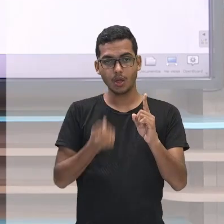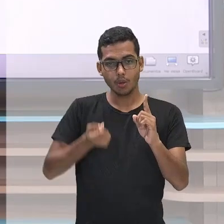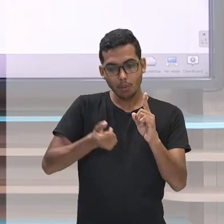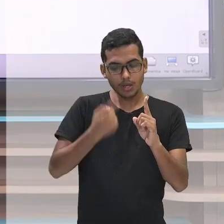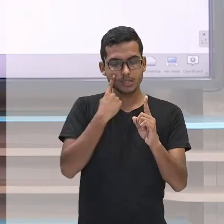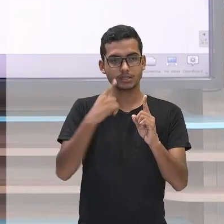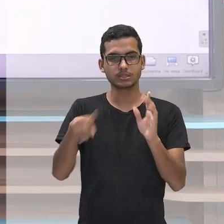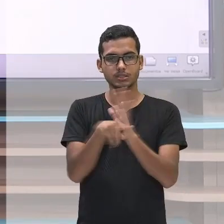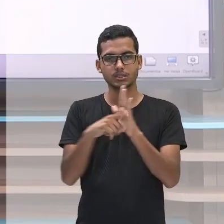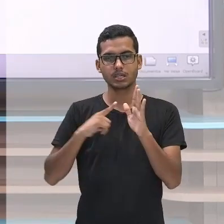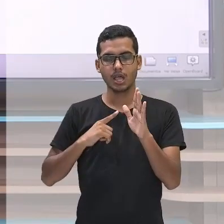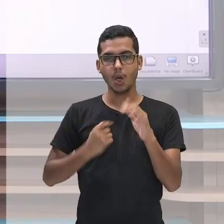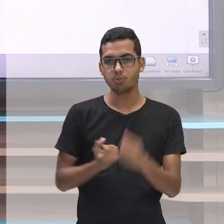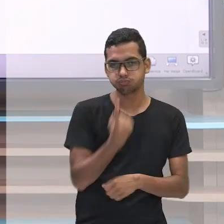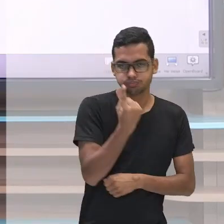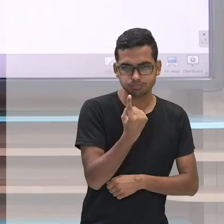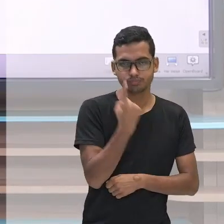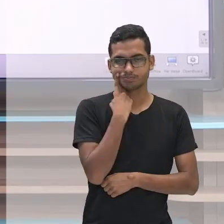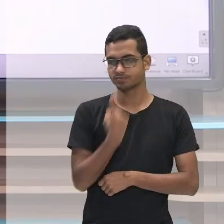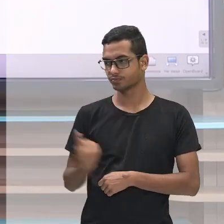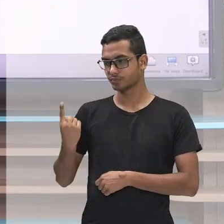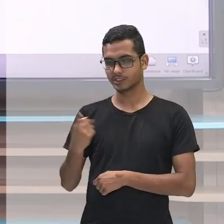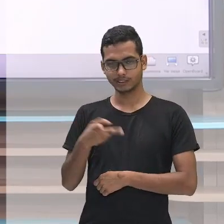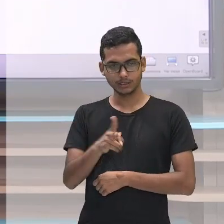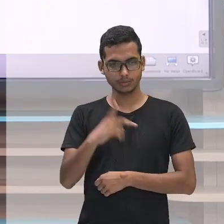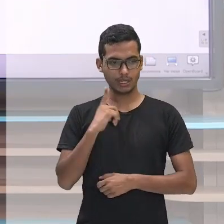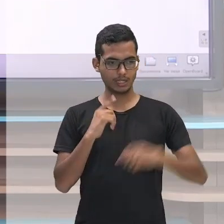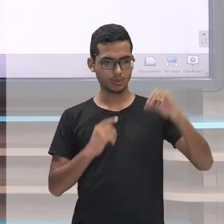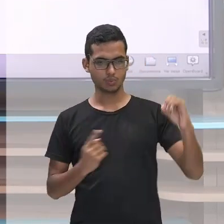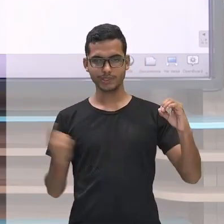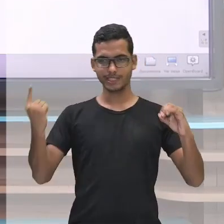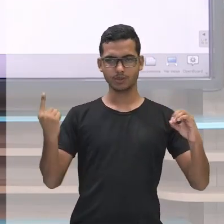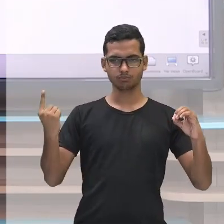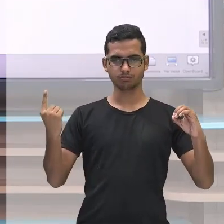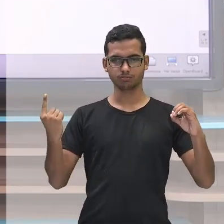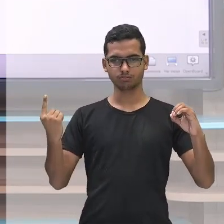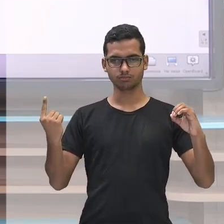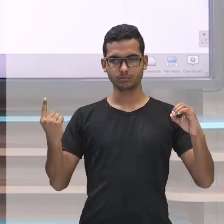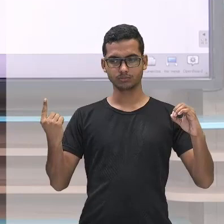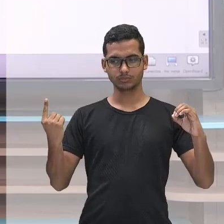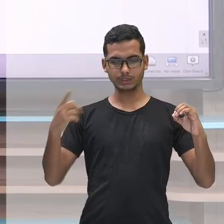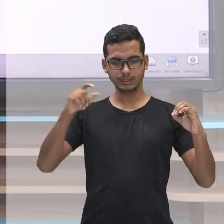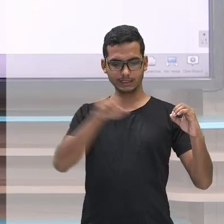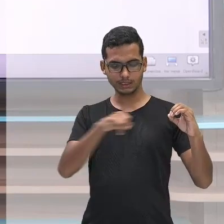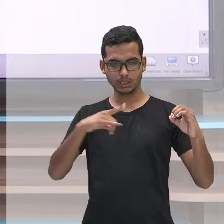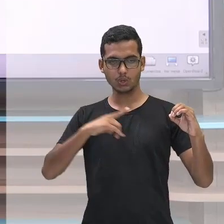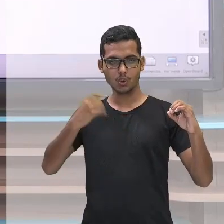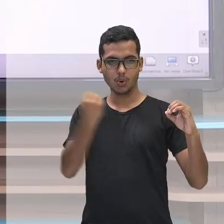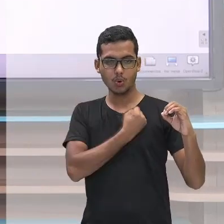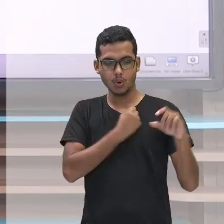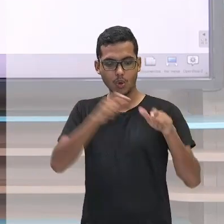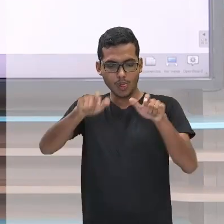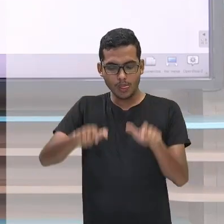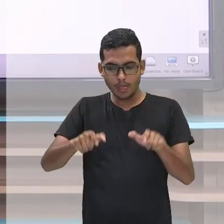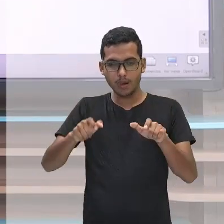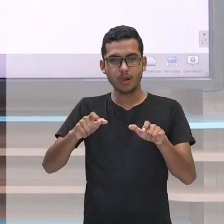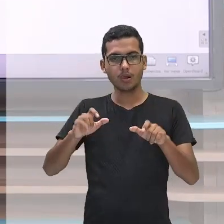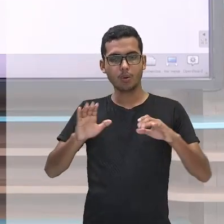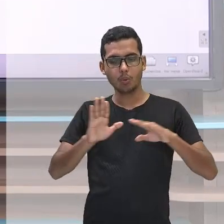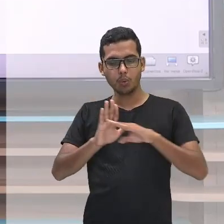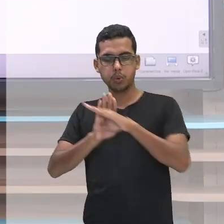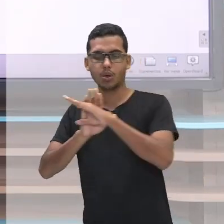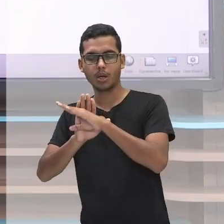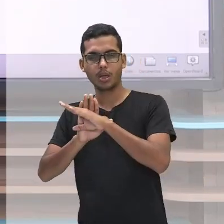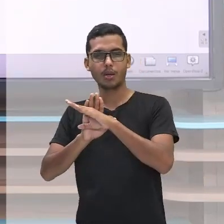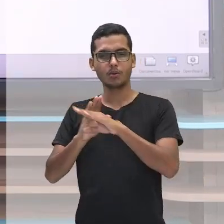índice ele estiver, significa dizer que aquele local ele é mais desenvolvido. Apenas para a gente relembrar aí com